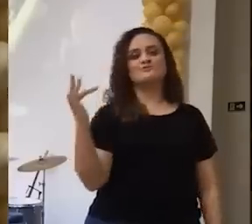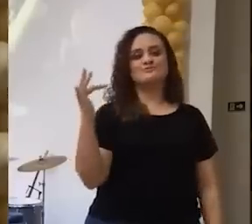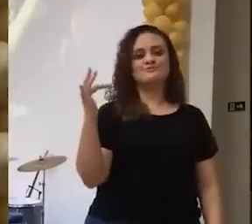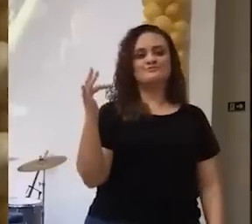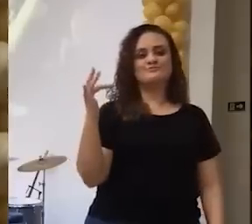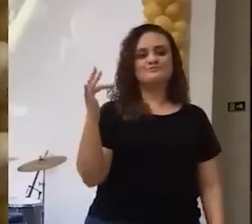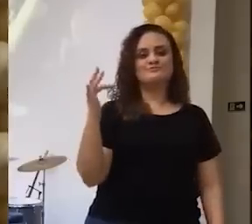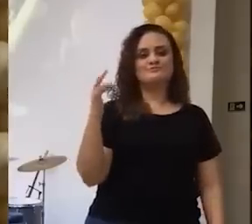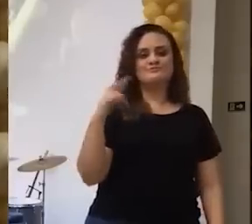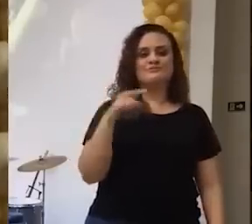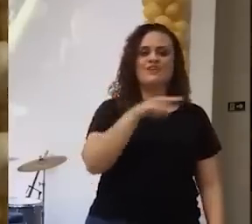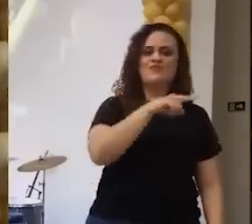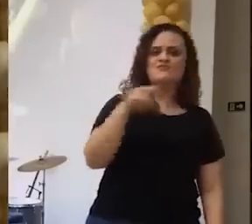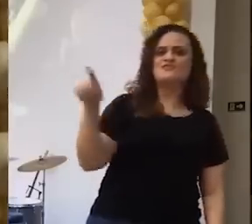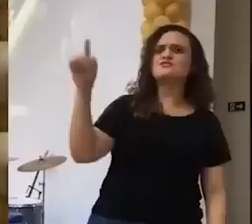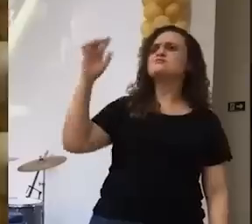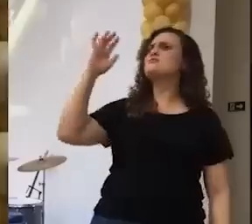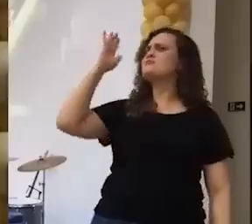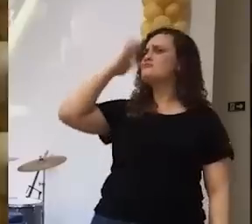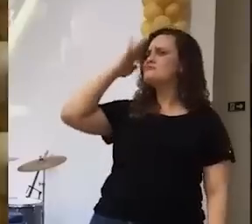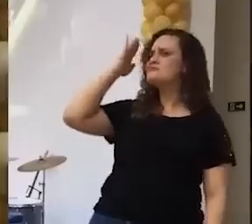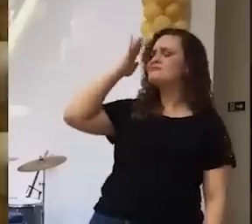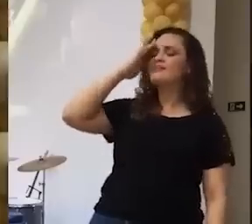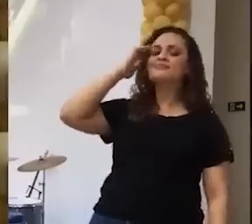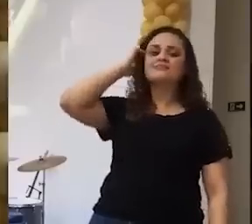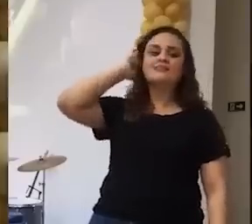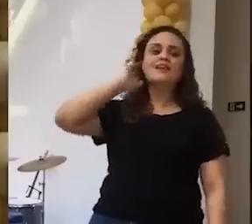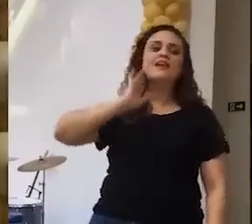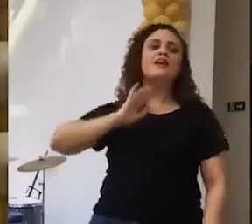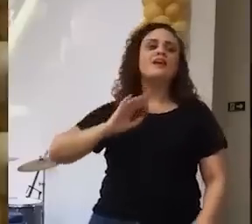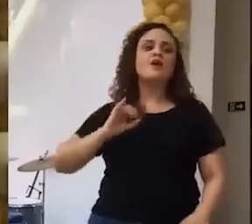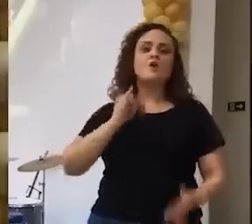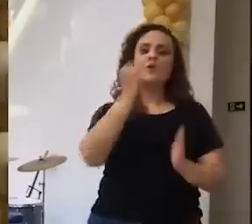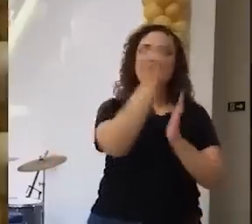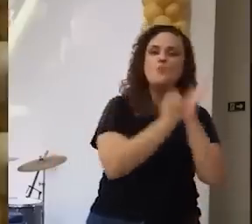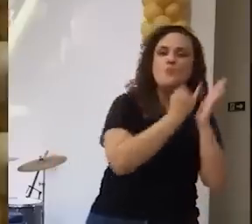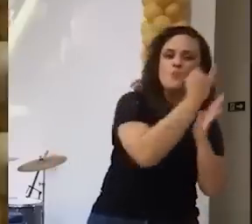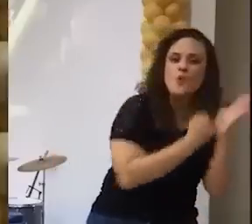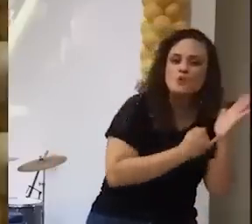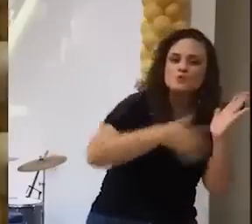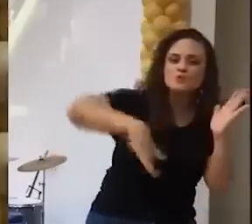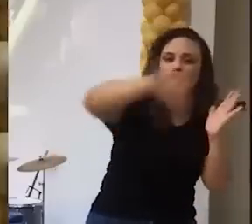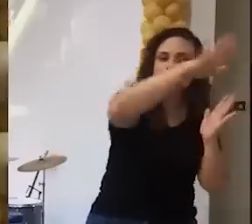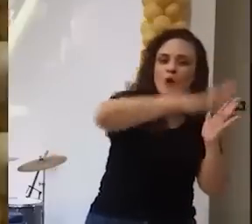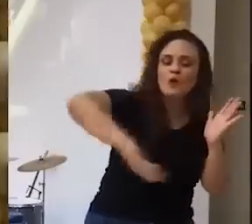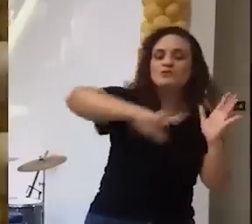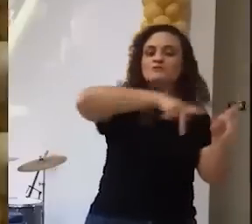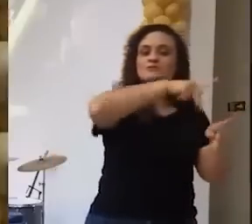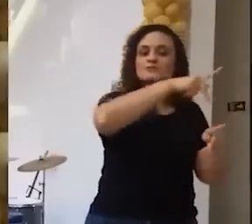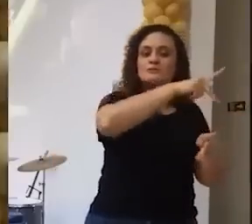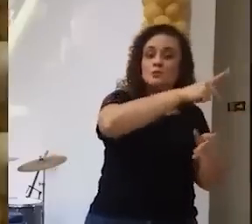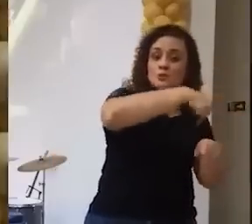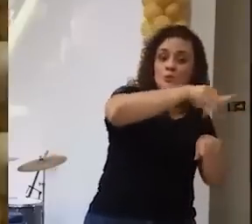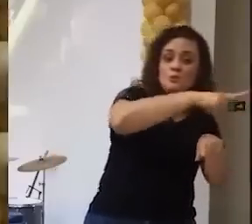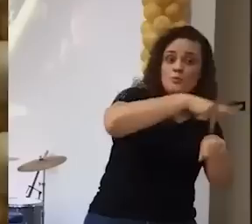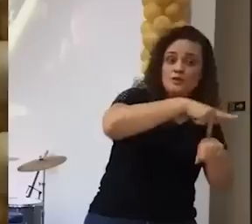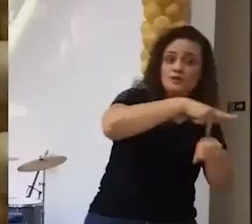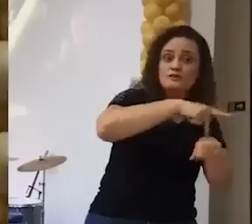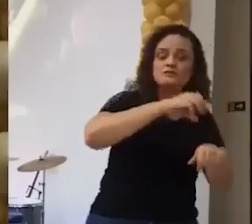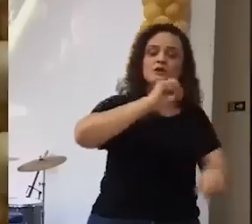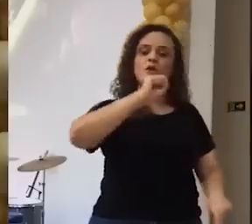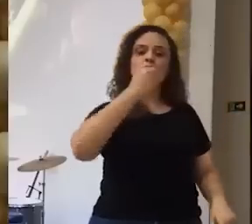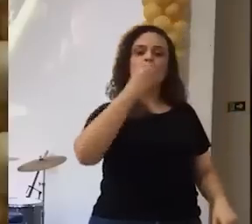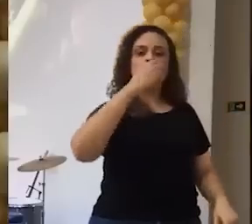Para vocês terem uma ideia, todos os impostos da nação durante um ano eram 800 talentos.